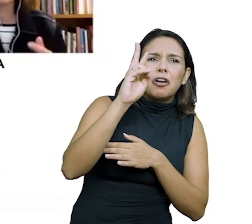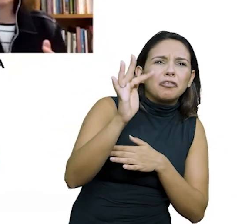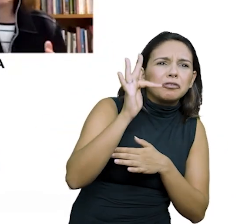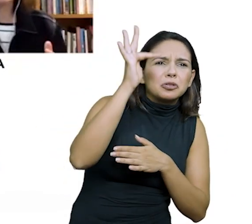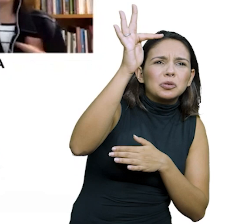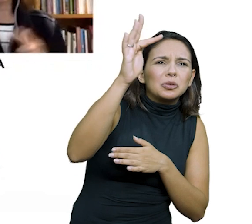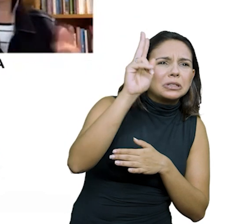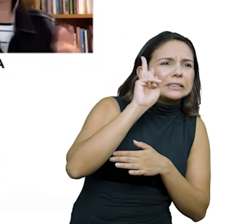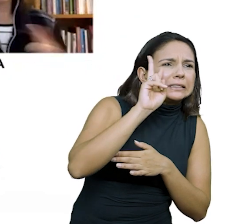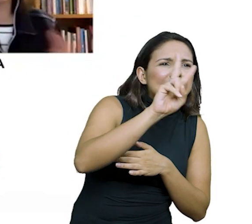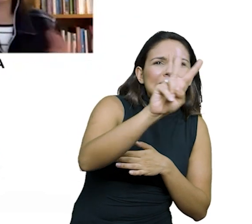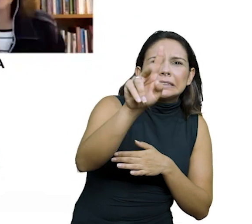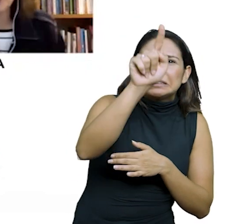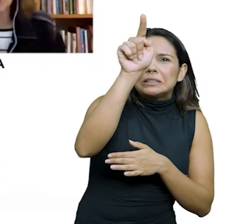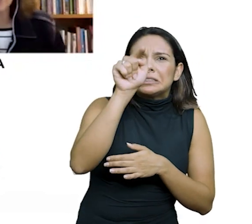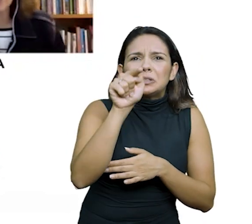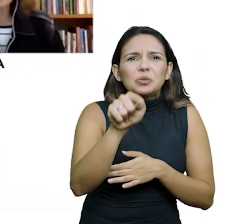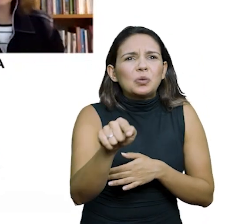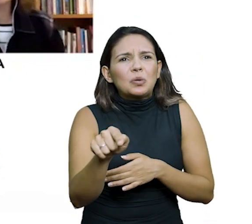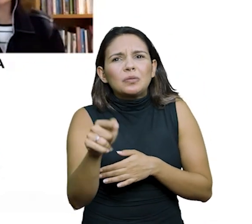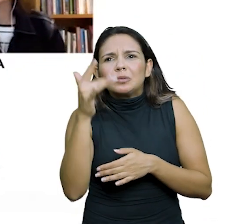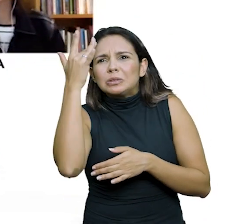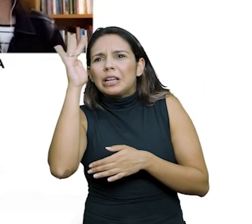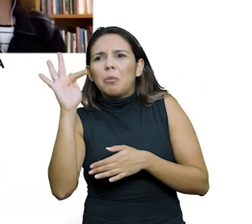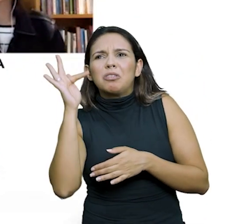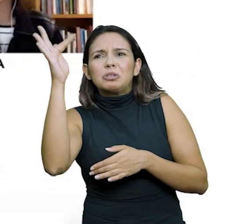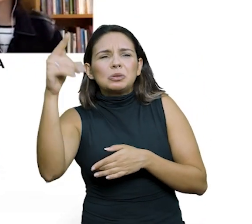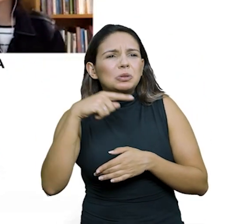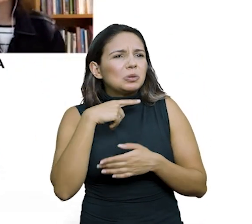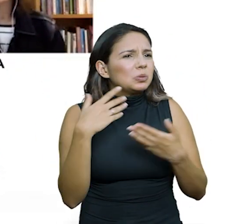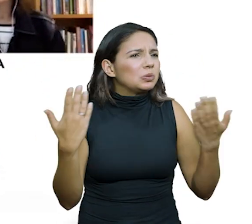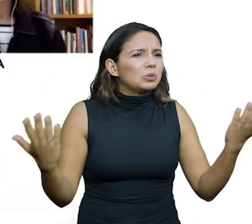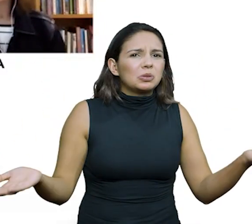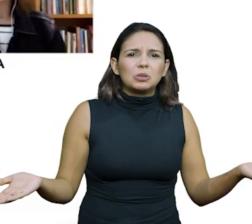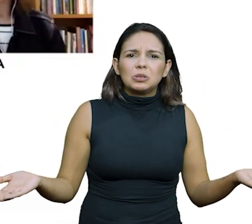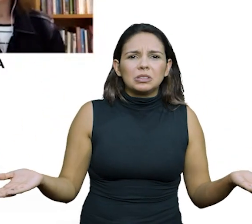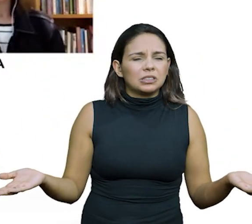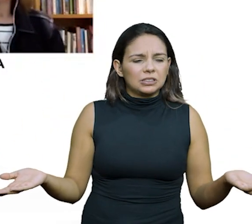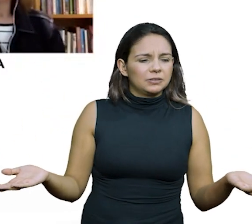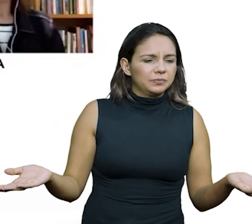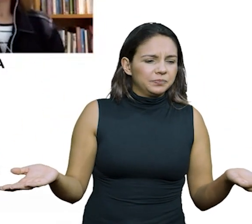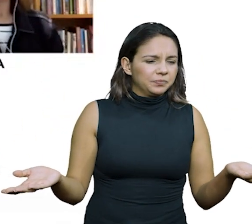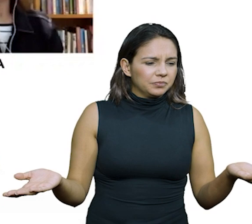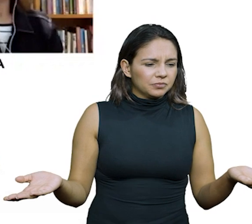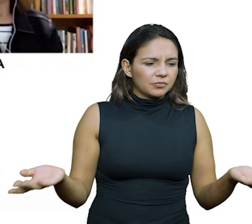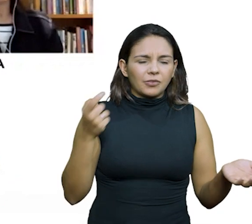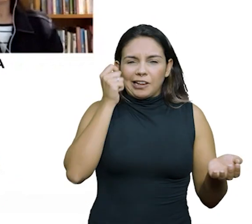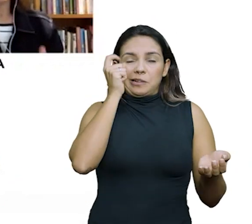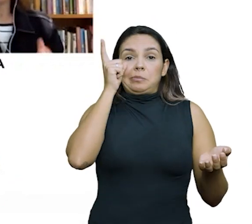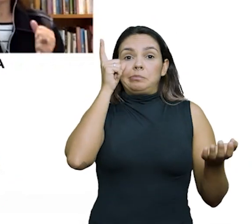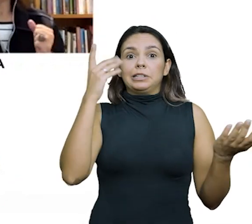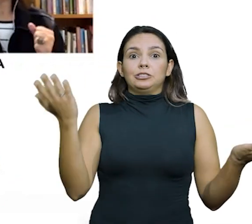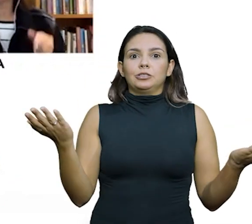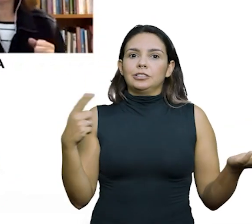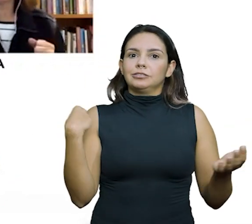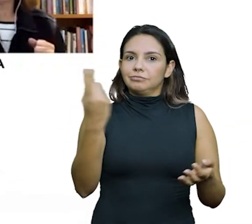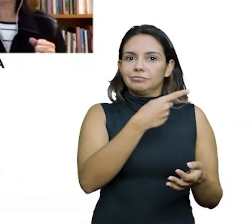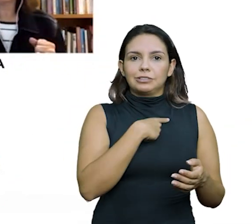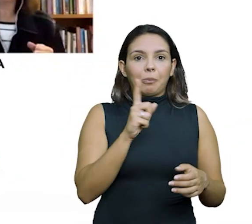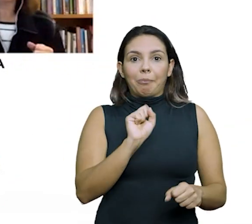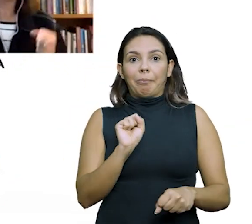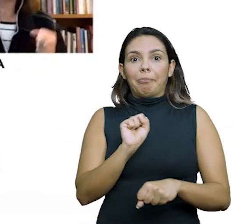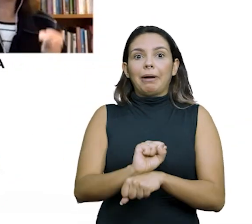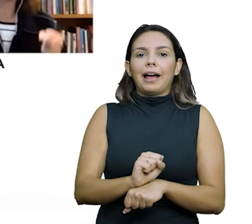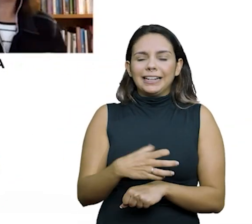o futuro nunca foi uma incógnita tão grande, né? Então, eu acho assim, é impressionante, a gente